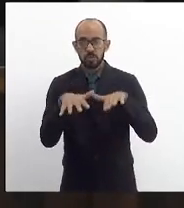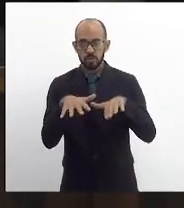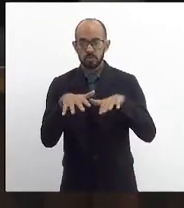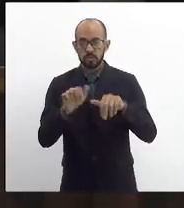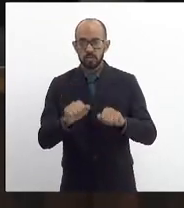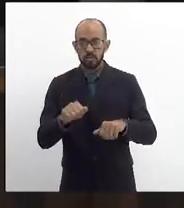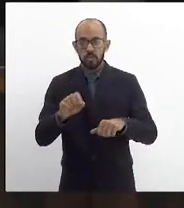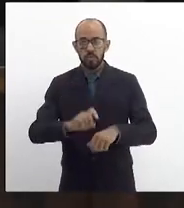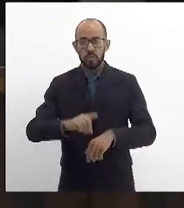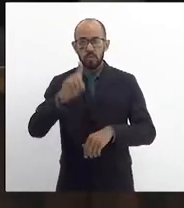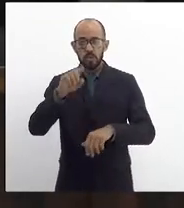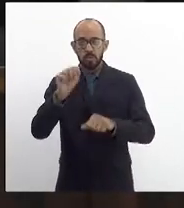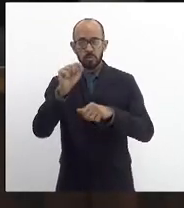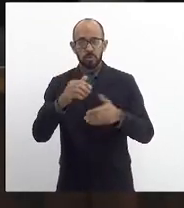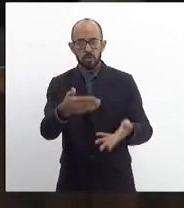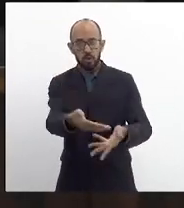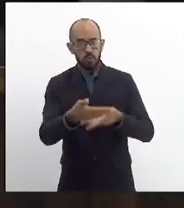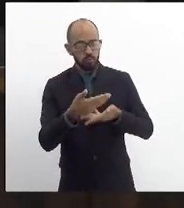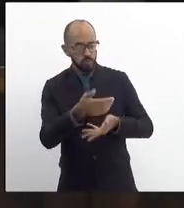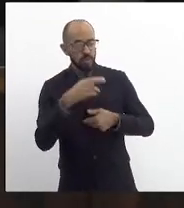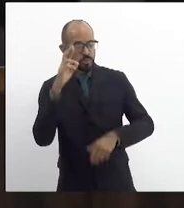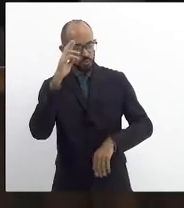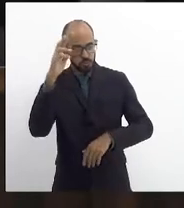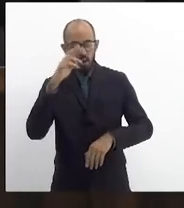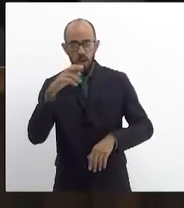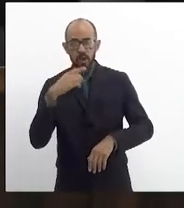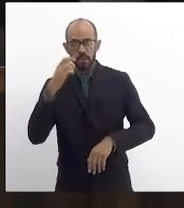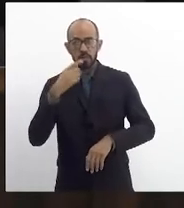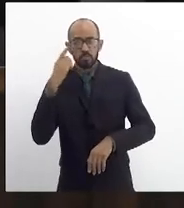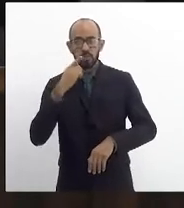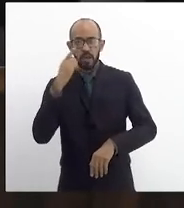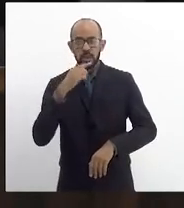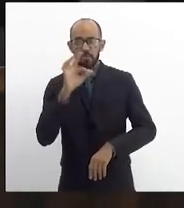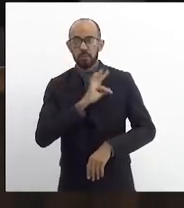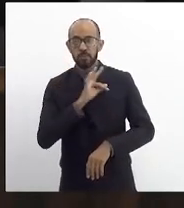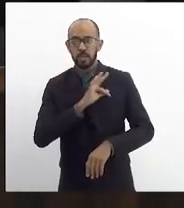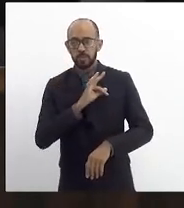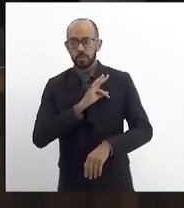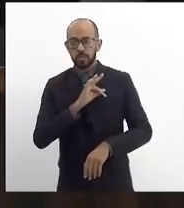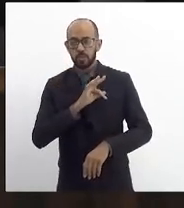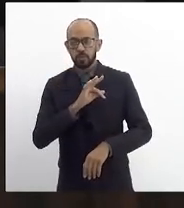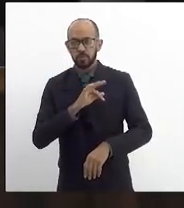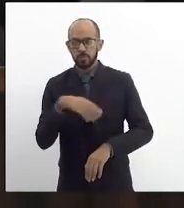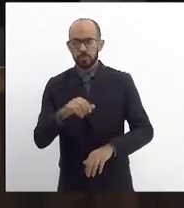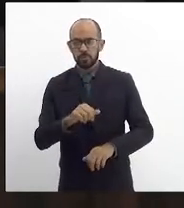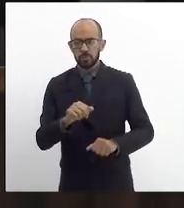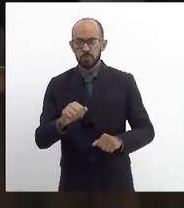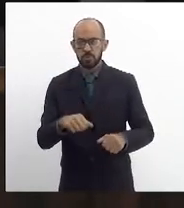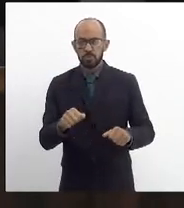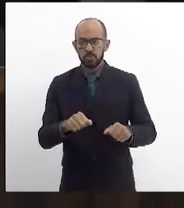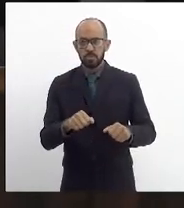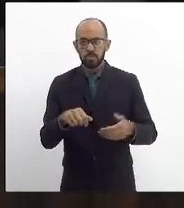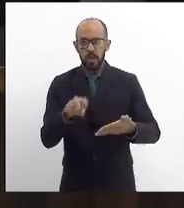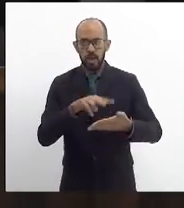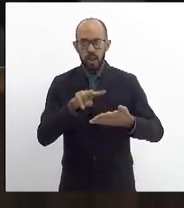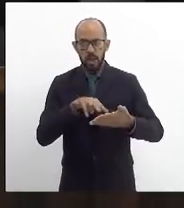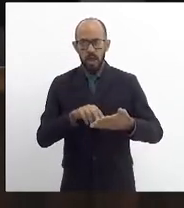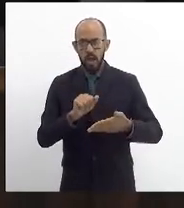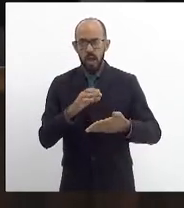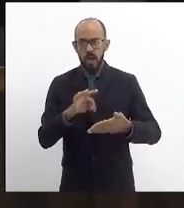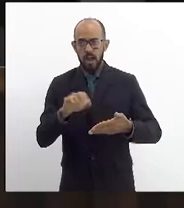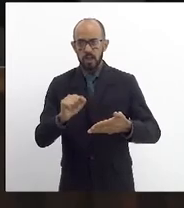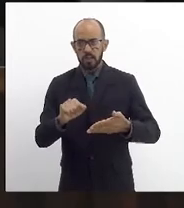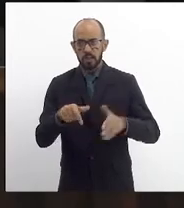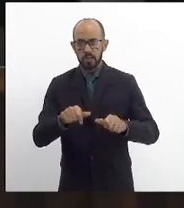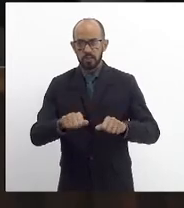a presidência convida a senhora deputada Martha Rocha para fazer a leitura da data da Sessão da ata